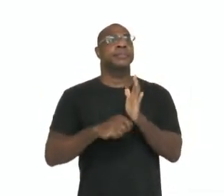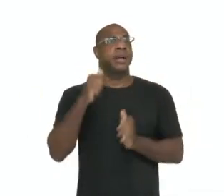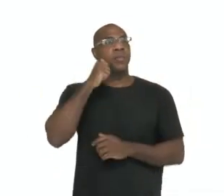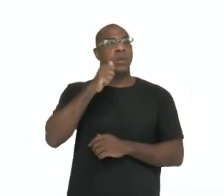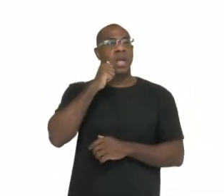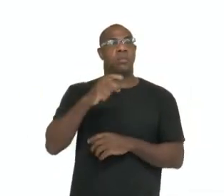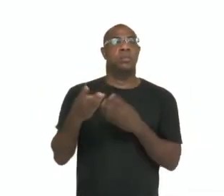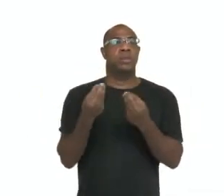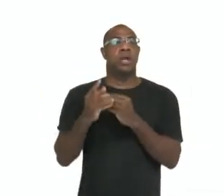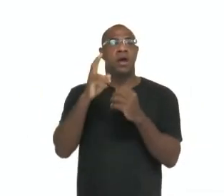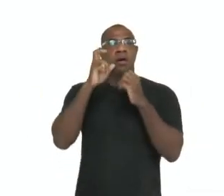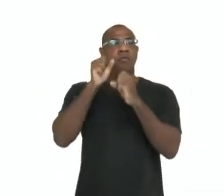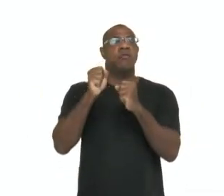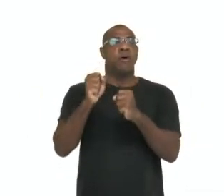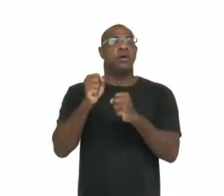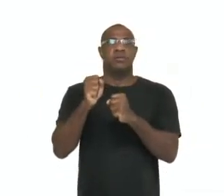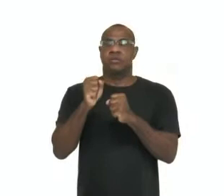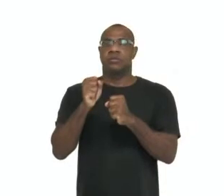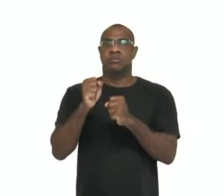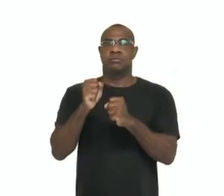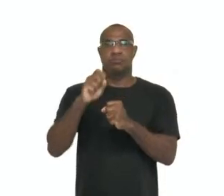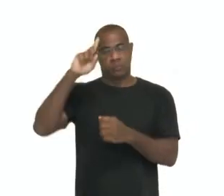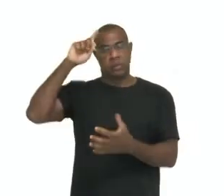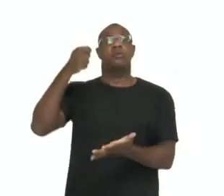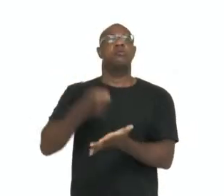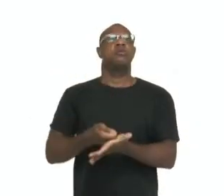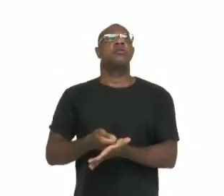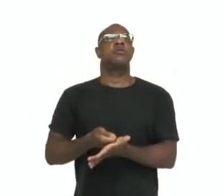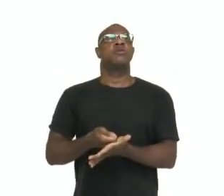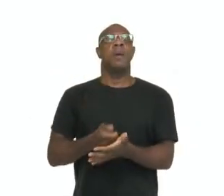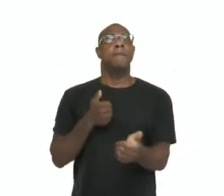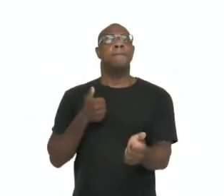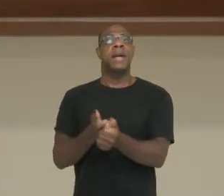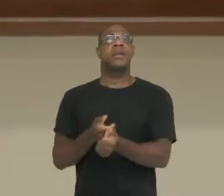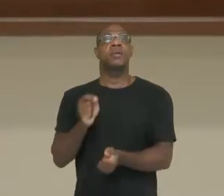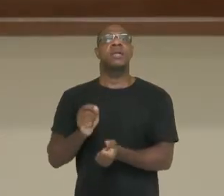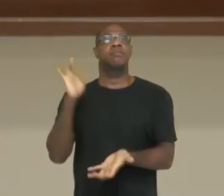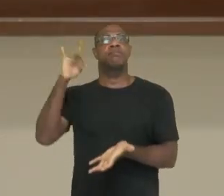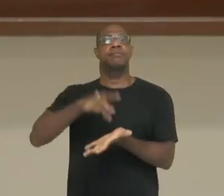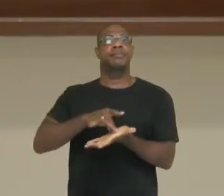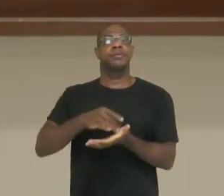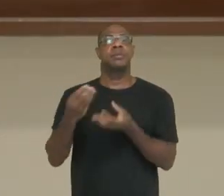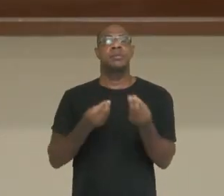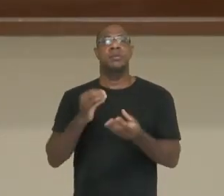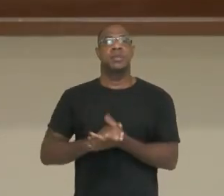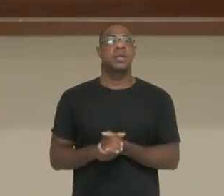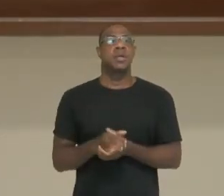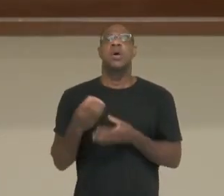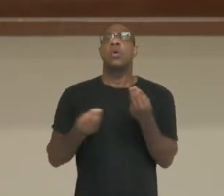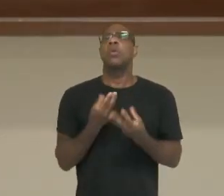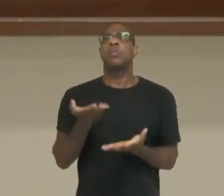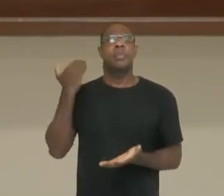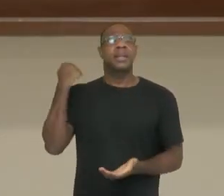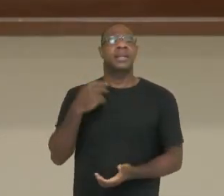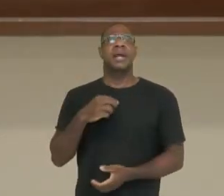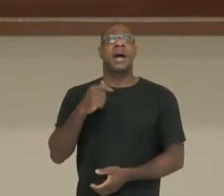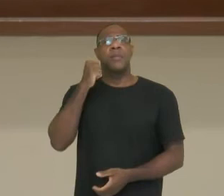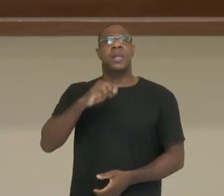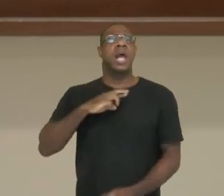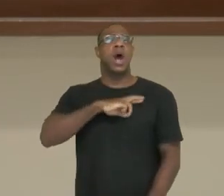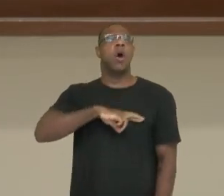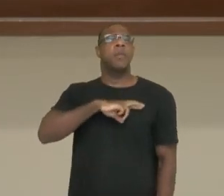decidido, autêntica, mais próxima da realidade. E como era a mulher romântica? A mulher romântica